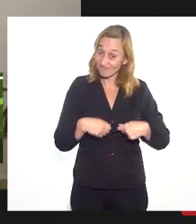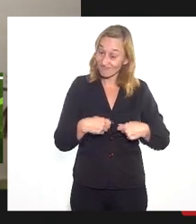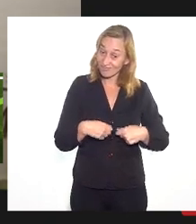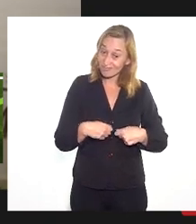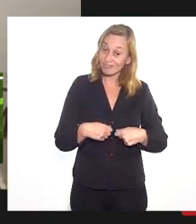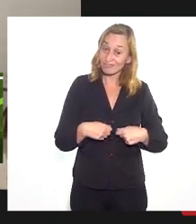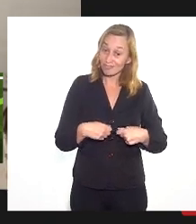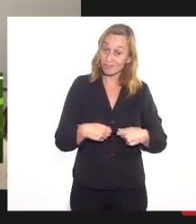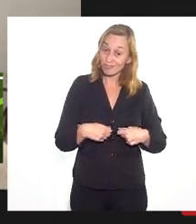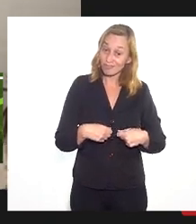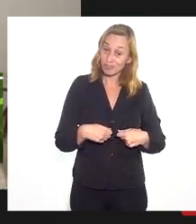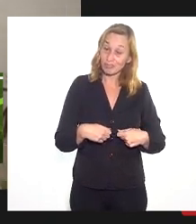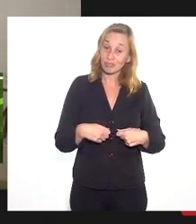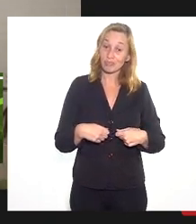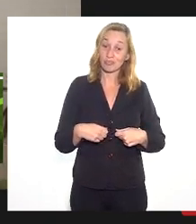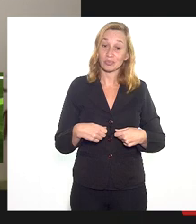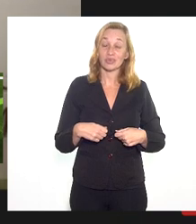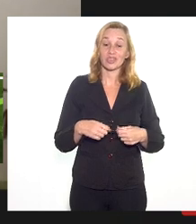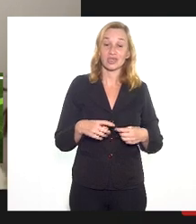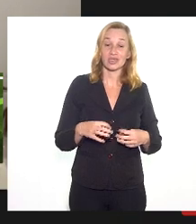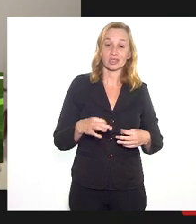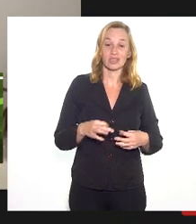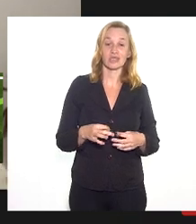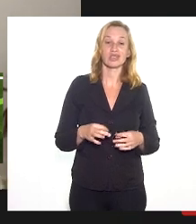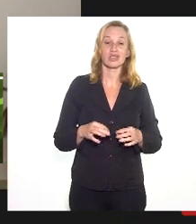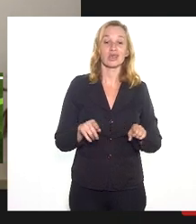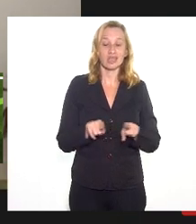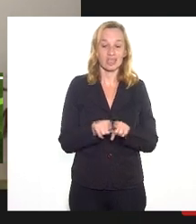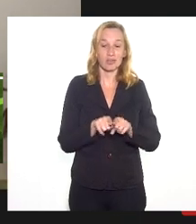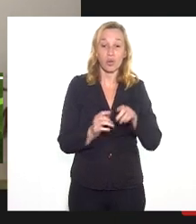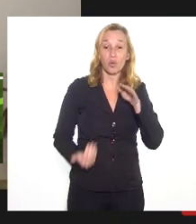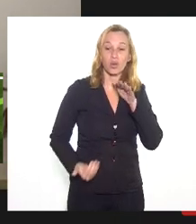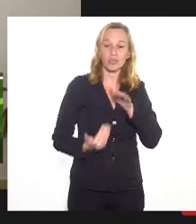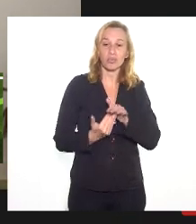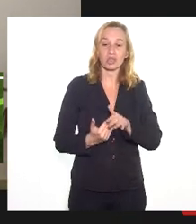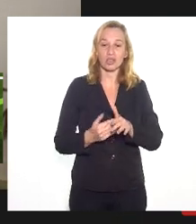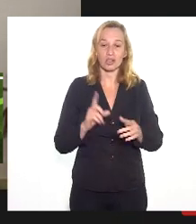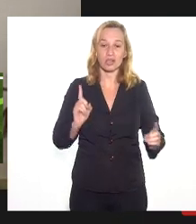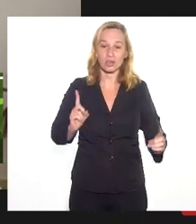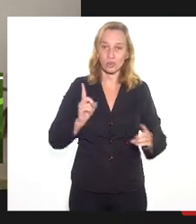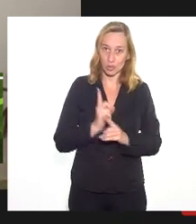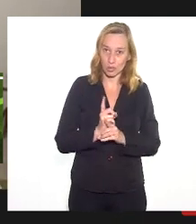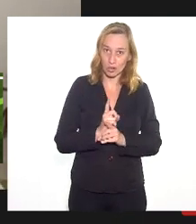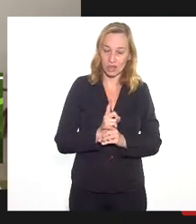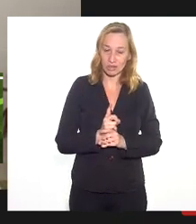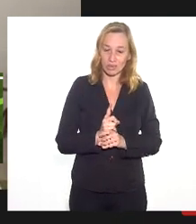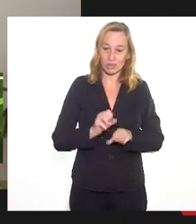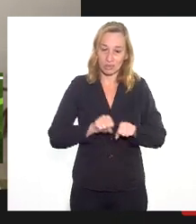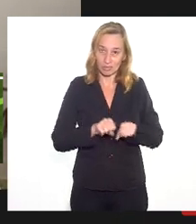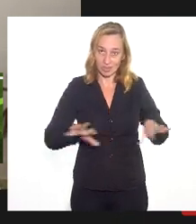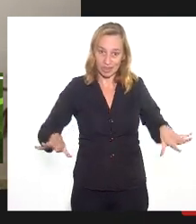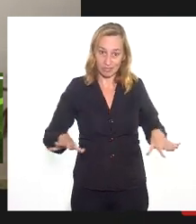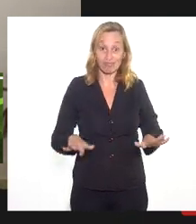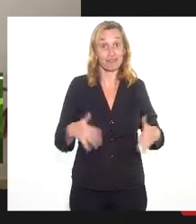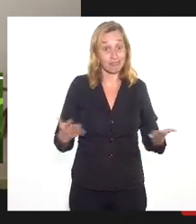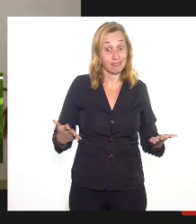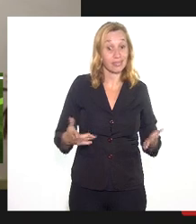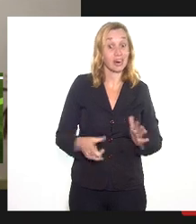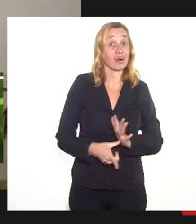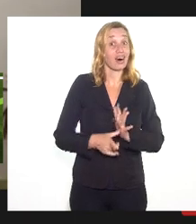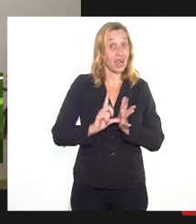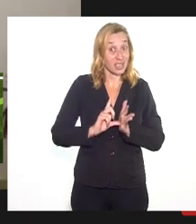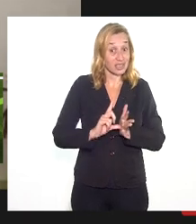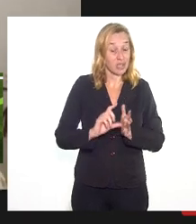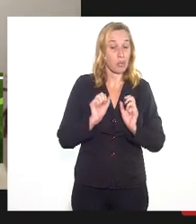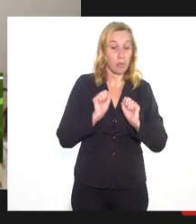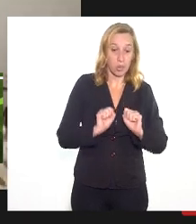das necessidades de diálogos, mas também dos limites que nós encontramos em plena pandemia, né? Porque se antes a